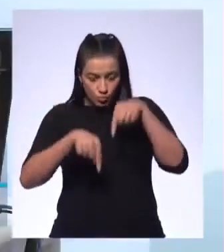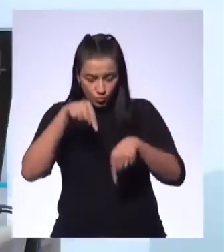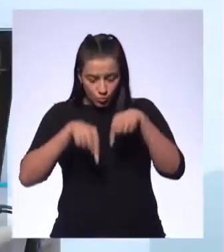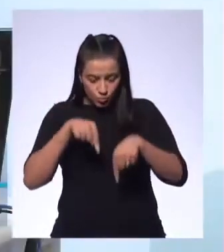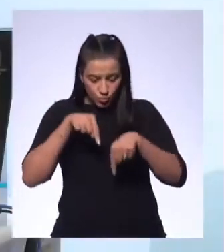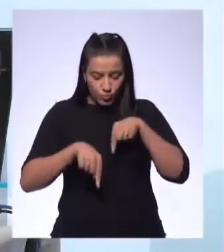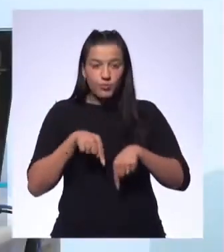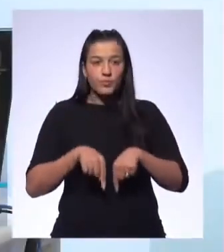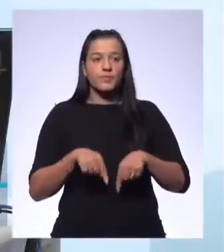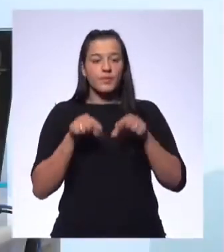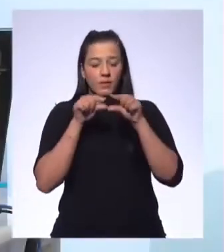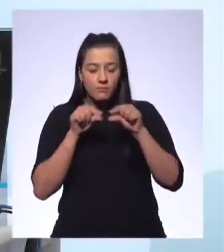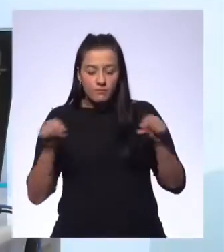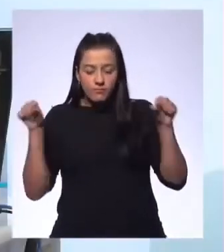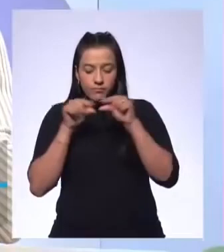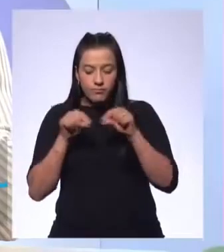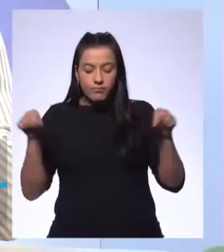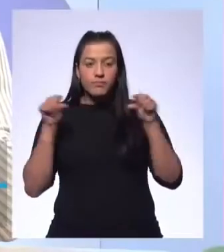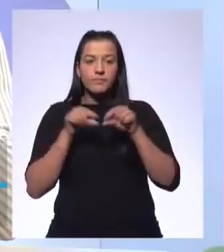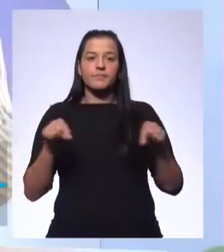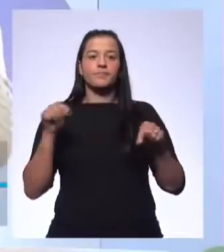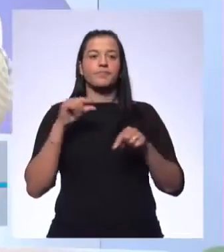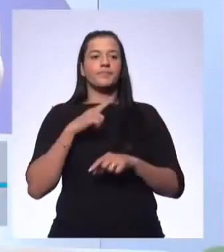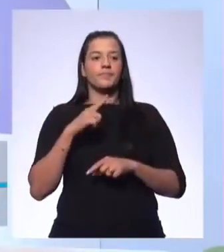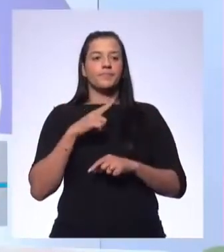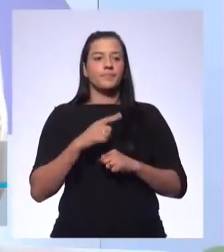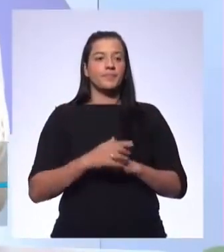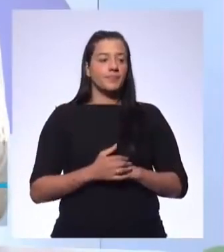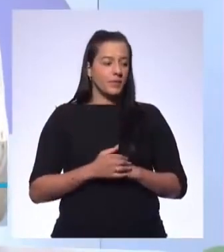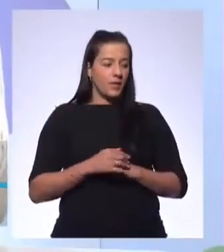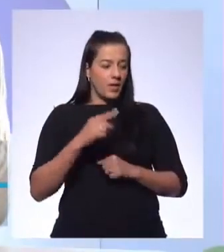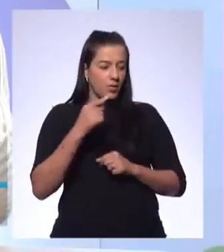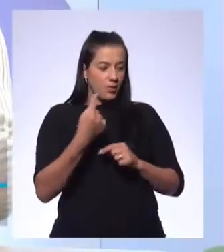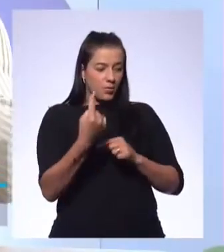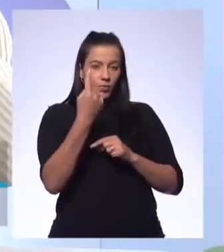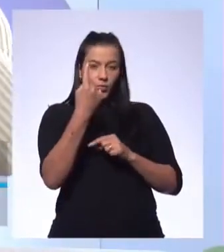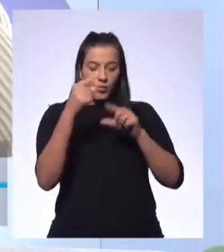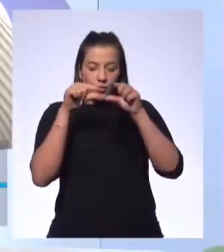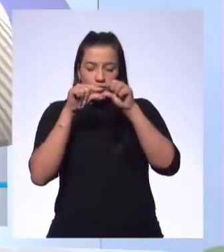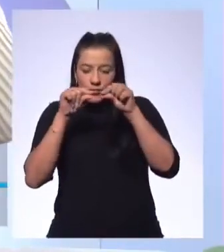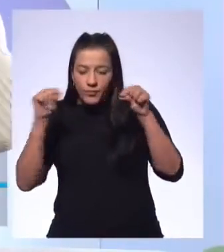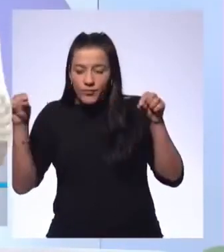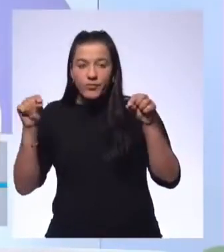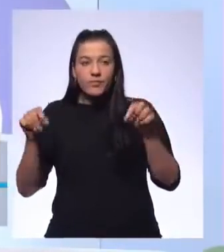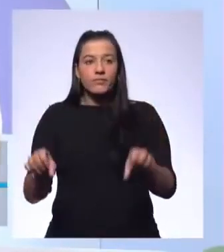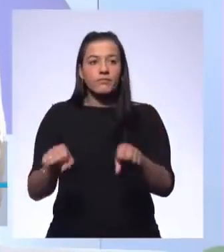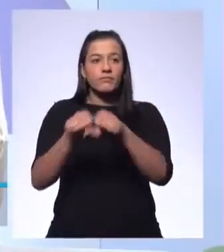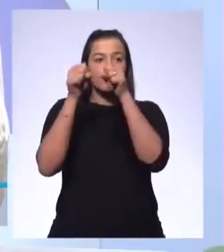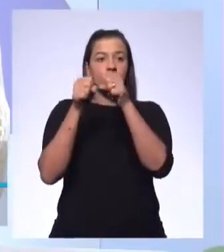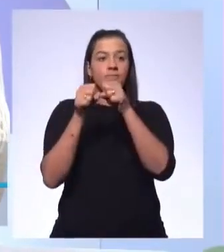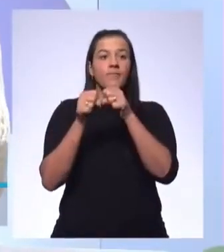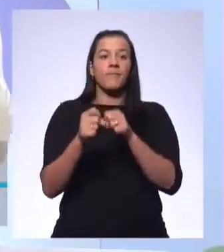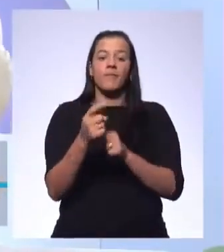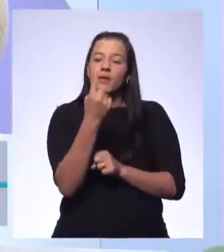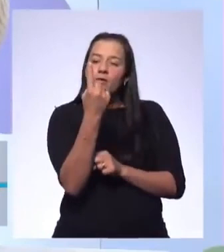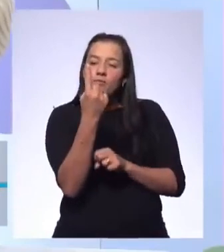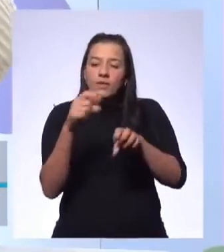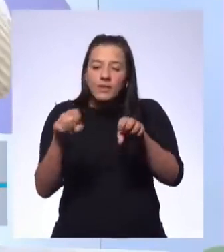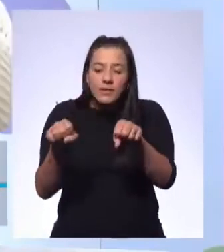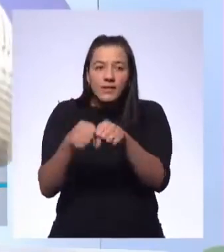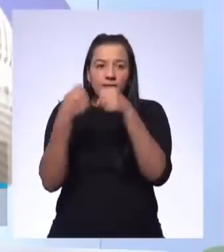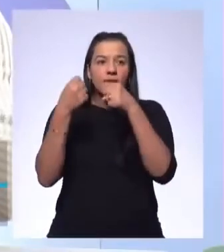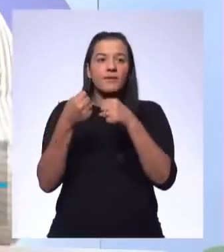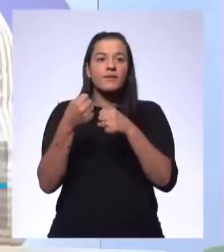uma um fio. Então, e quando um fio daquele quebra, e quando uma agulha daquela quebra e